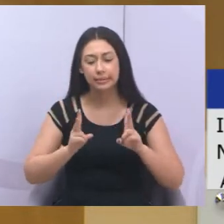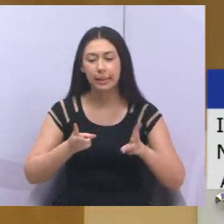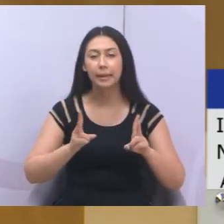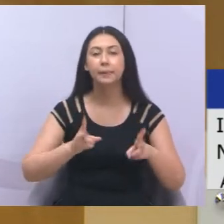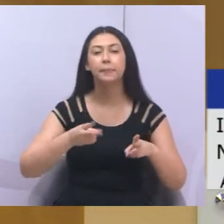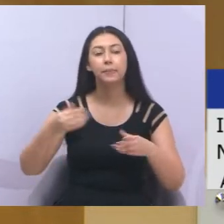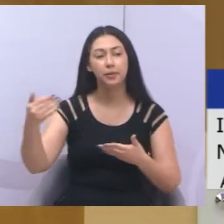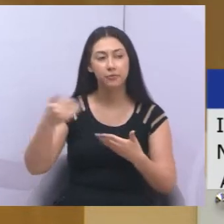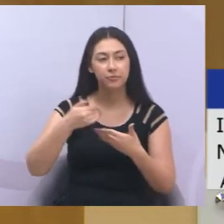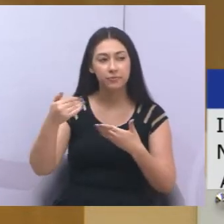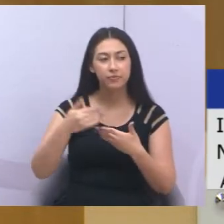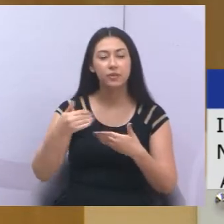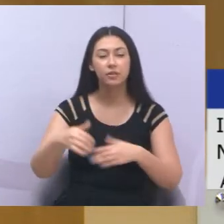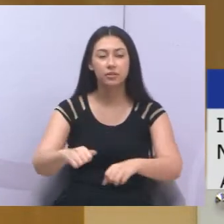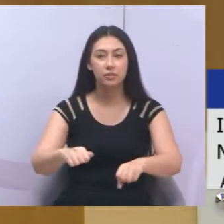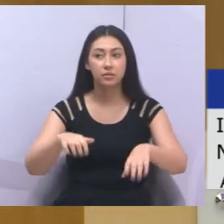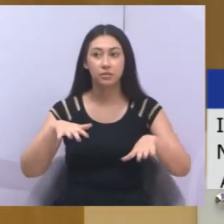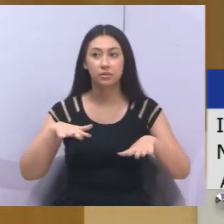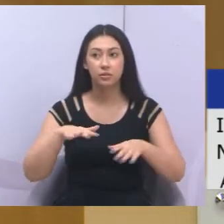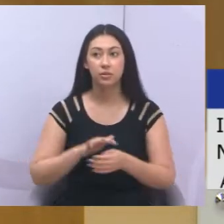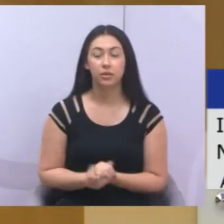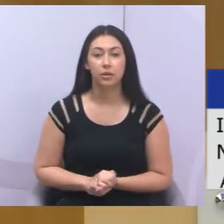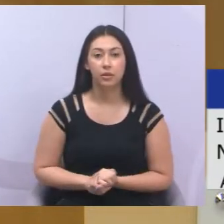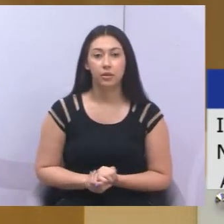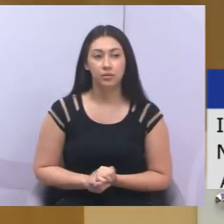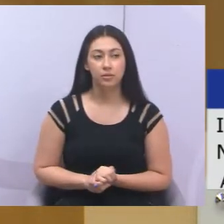quarta-feira a sessão aí.